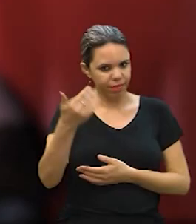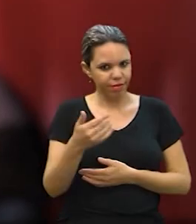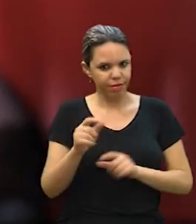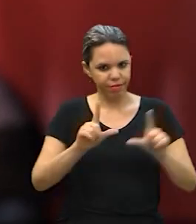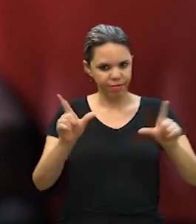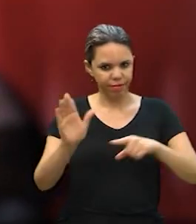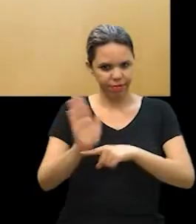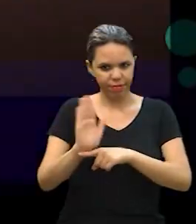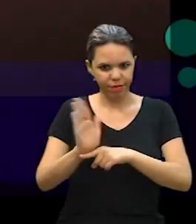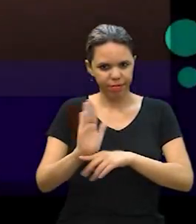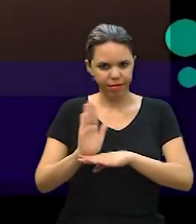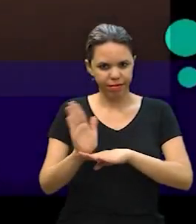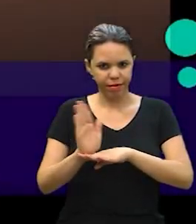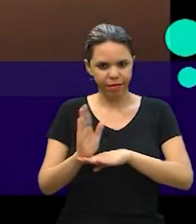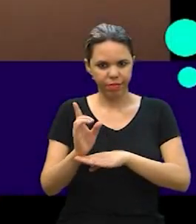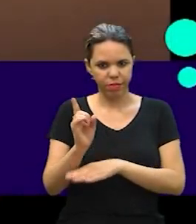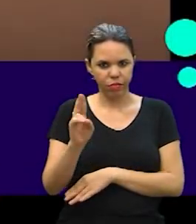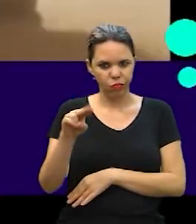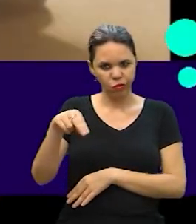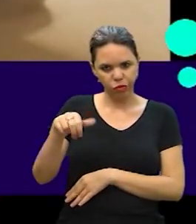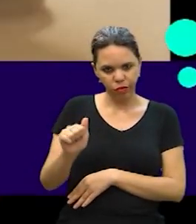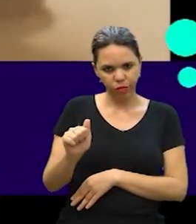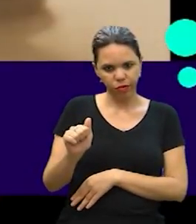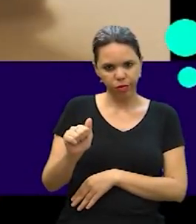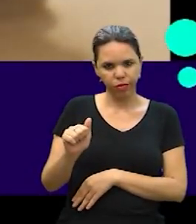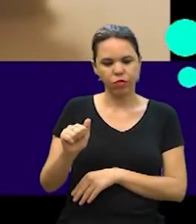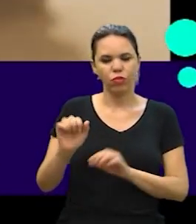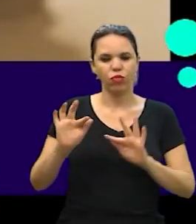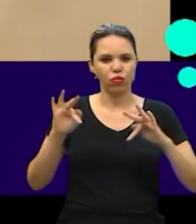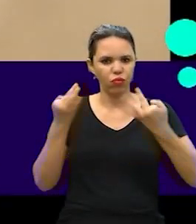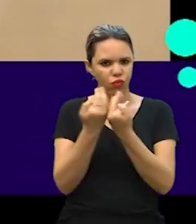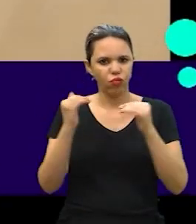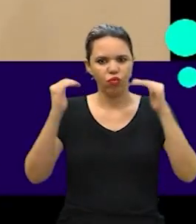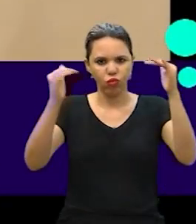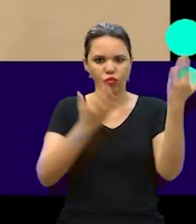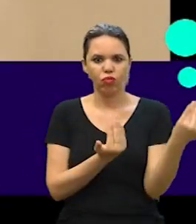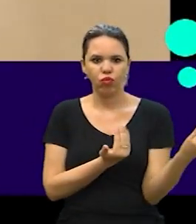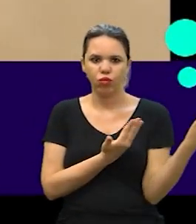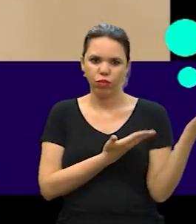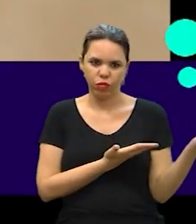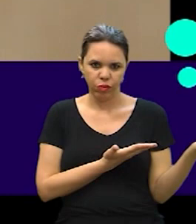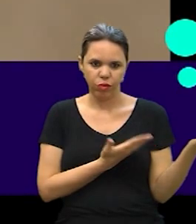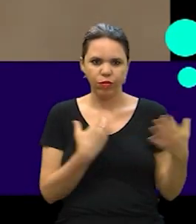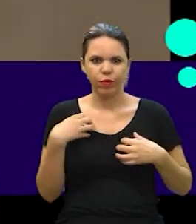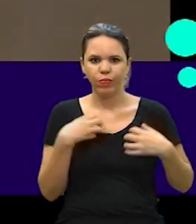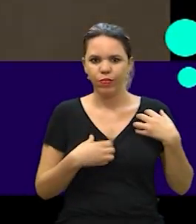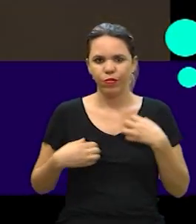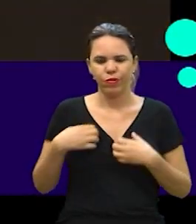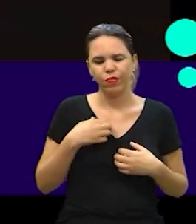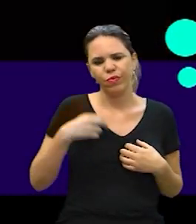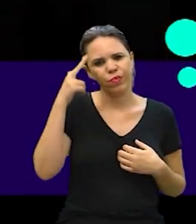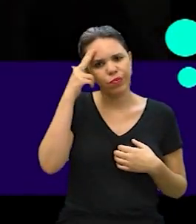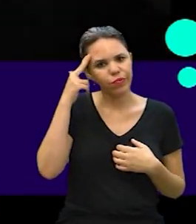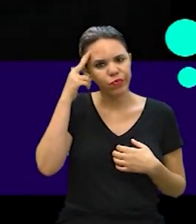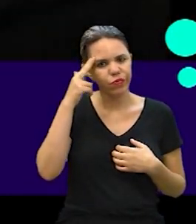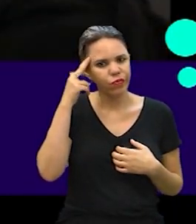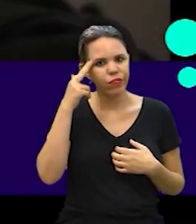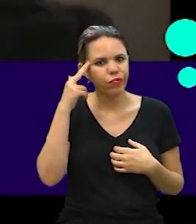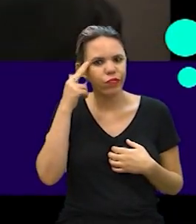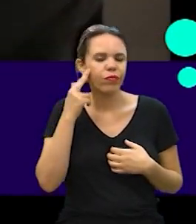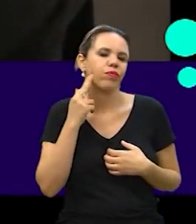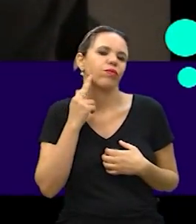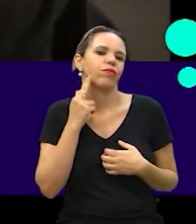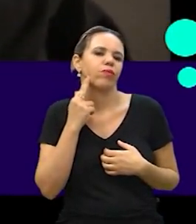vai rolar nas telonas. Em Duna, membro de uma poderosa família, o jovem Paul está abalado com sonhos que